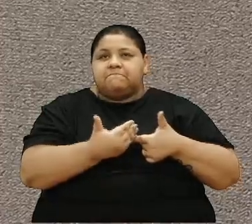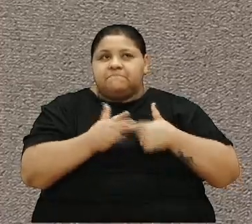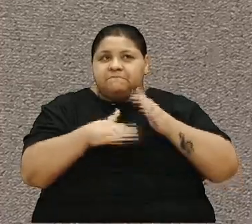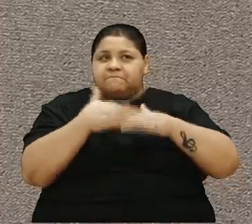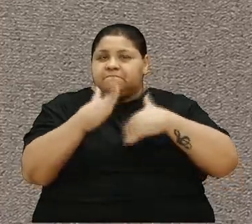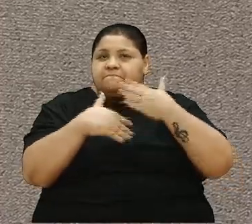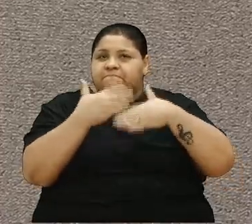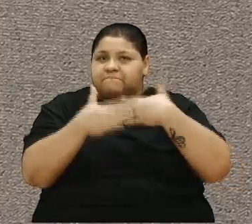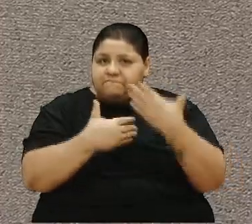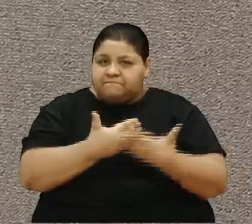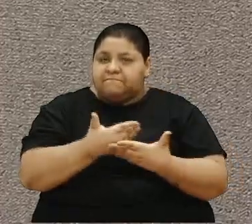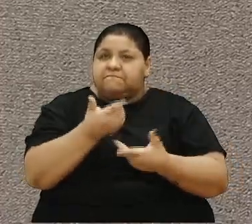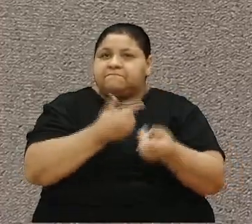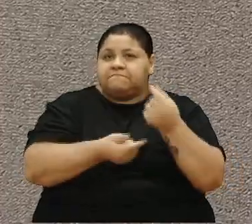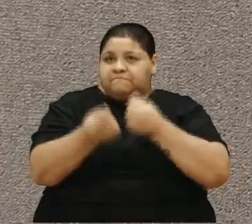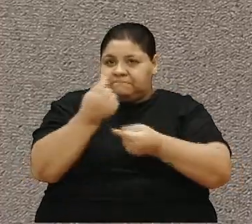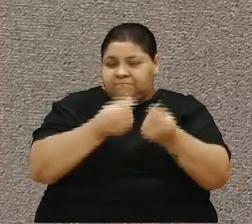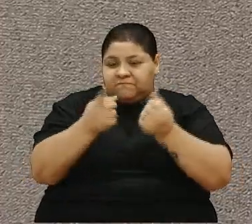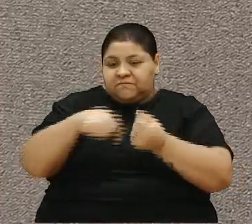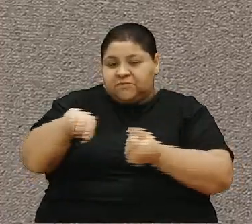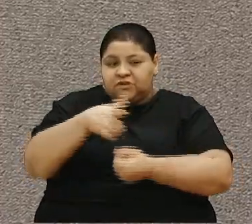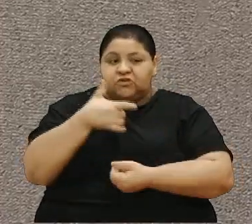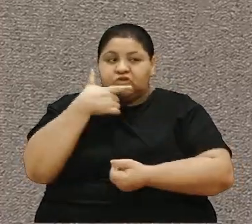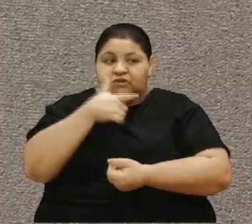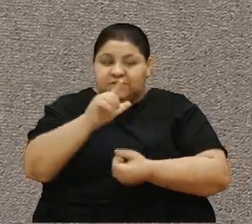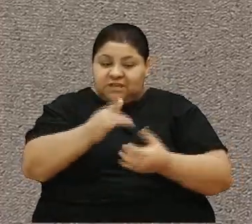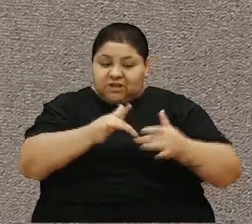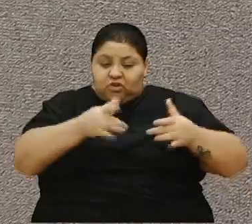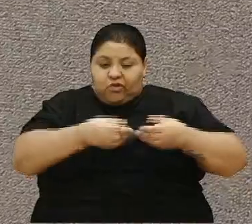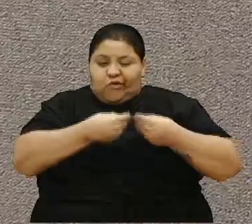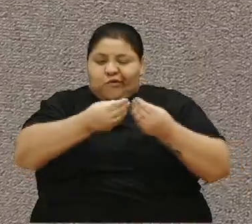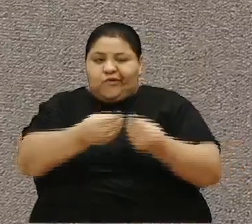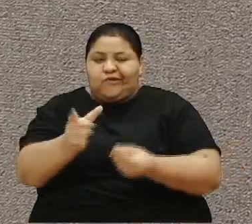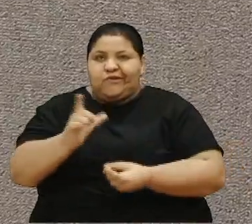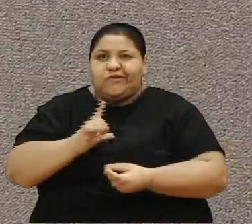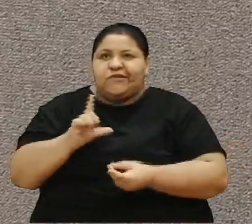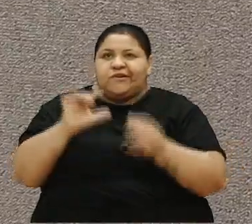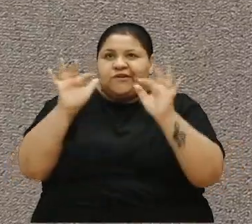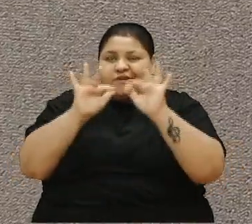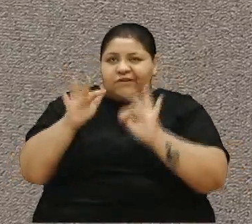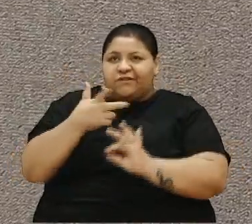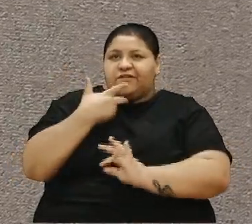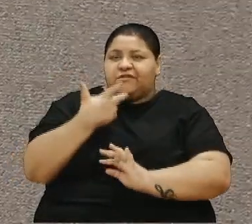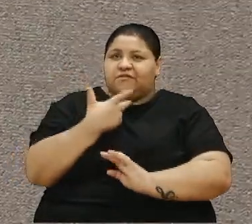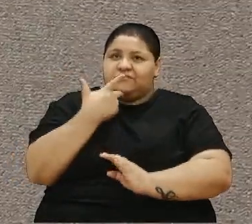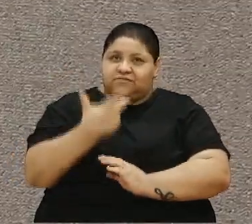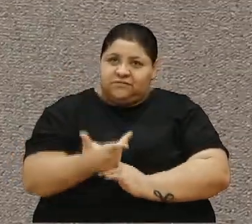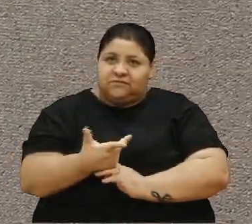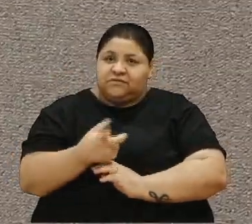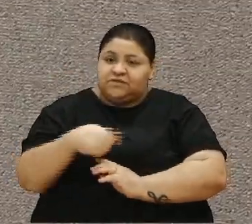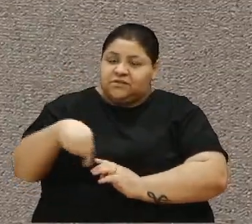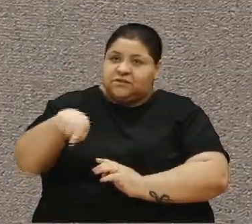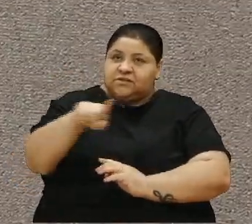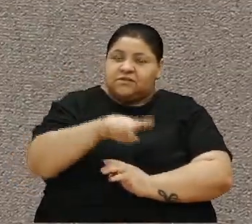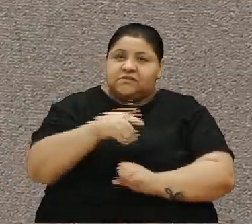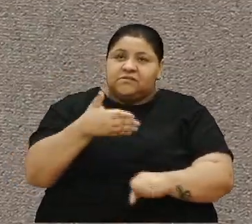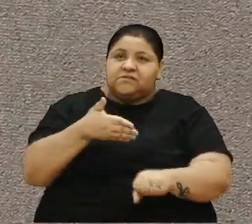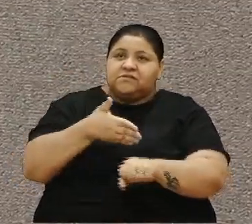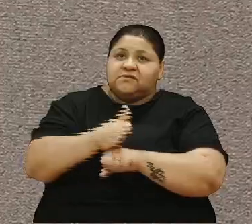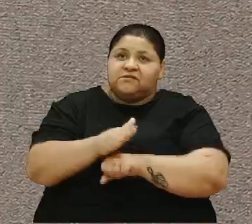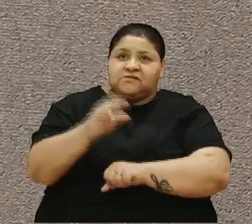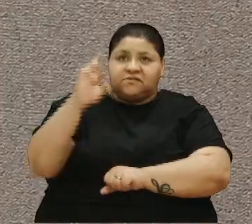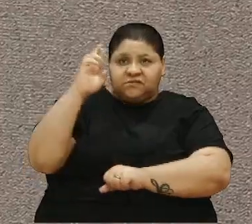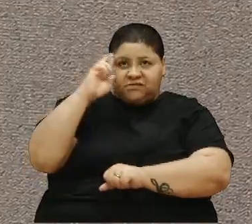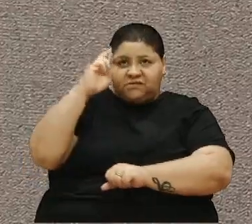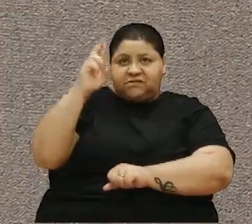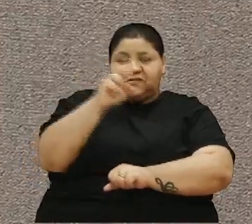processos administrativos para que a gente consiga a doação. E tivemos a alegria de contar também a nosso convite com a participação da